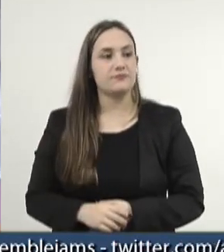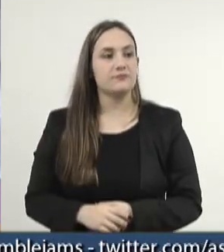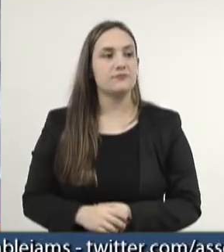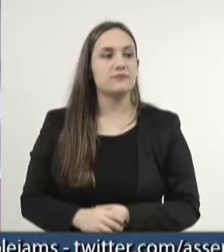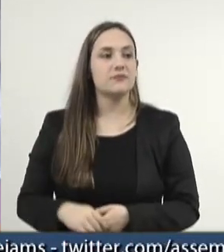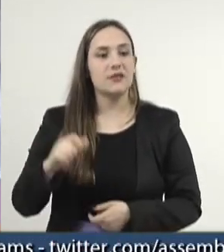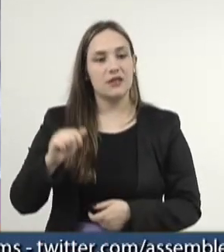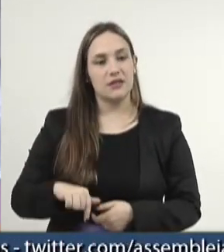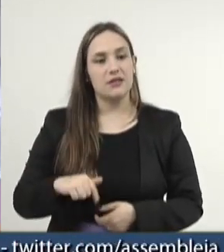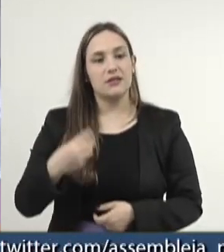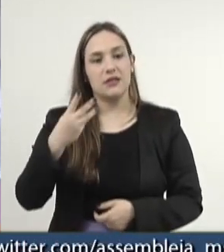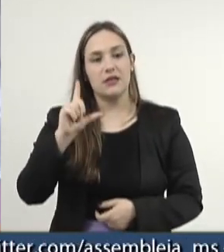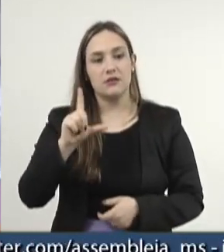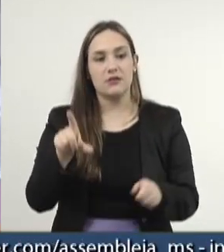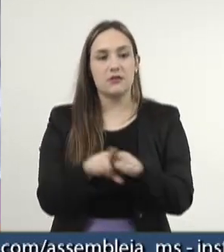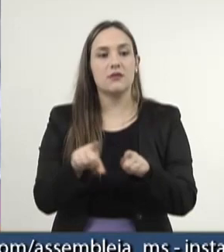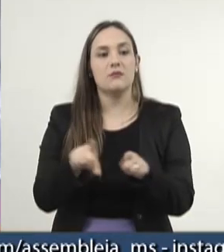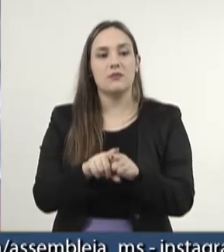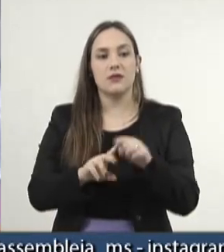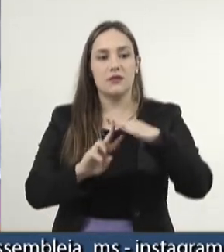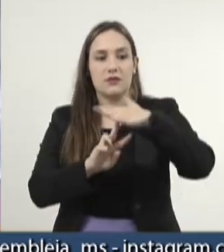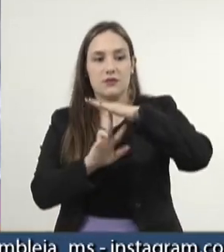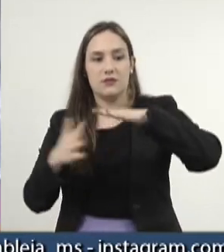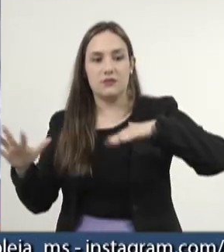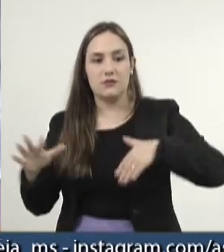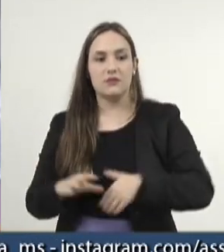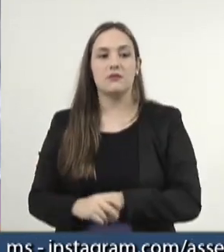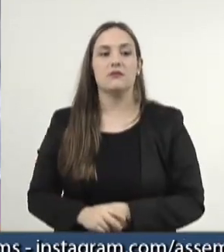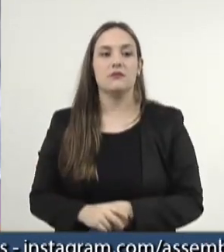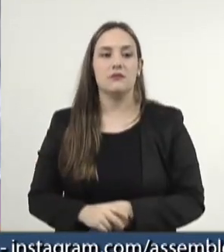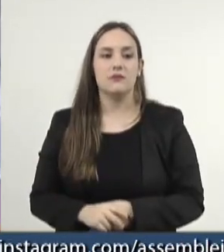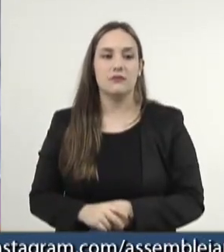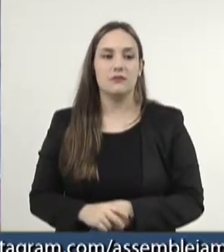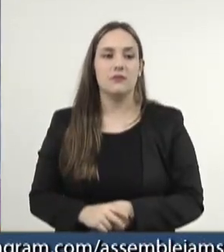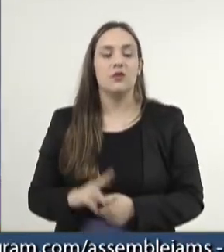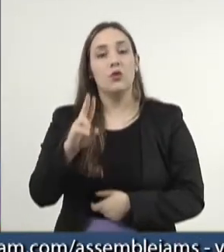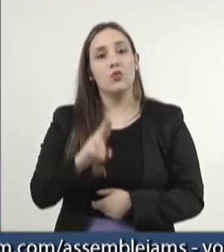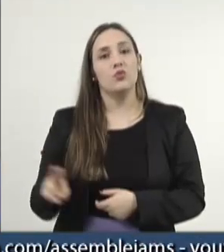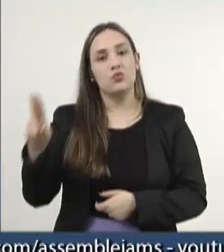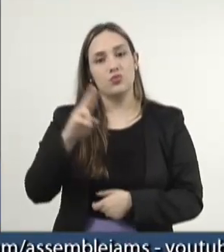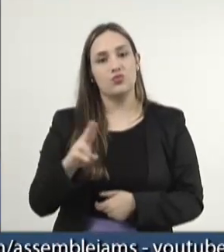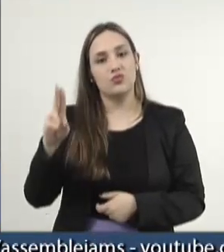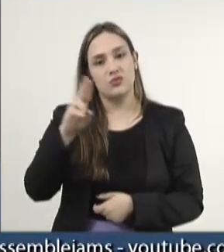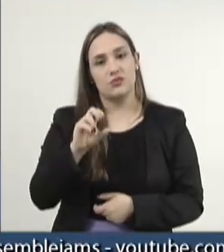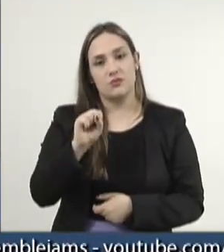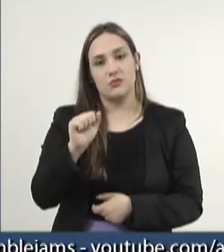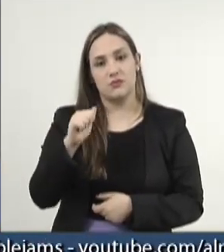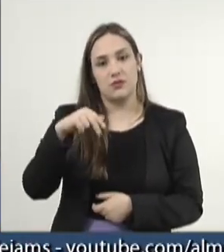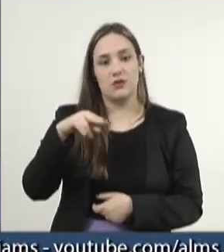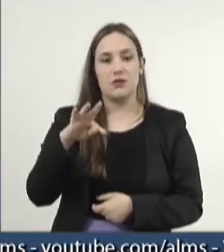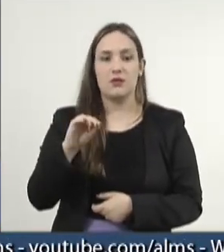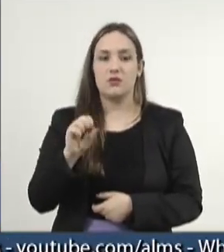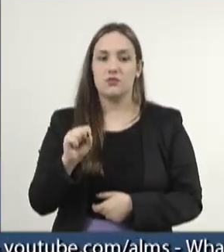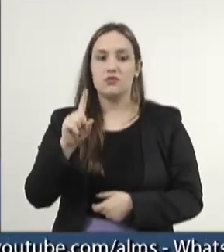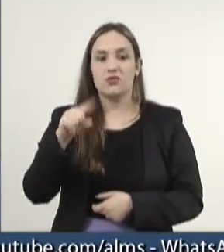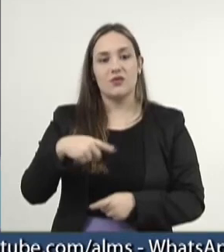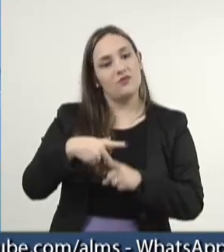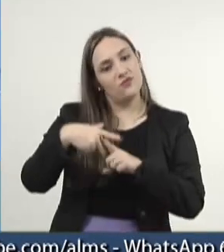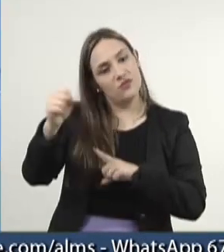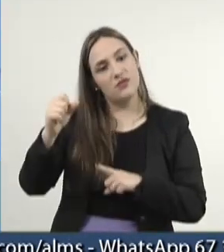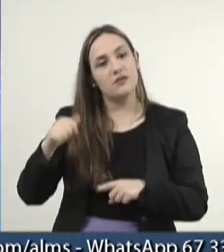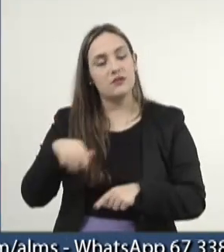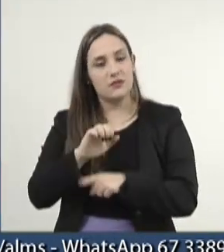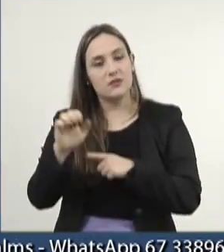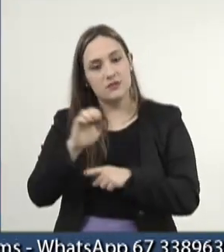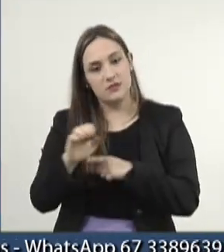e Selvíria, para o mundo inteiro, através do Porto de Santos. Então, são conquistas do nosso estado, que eu acho que é de